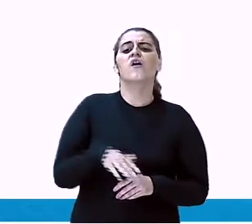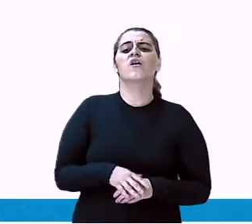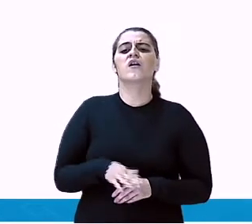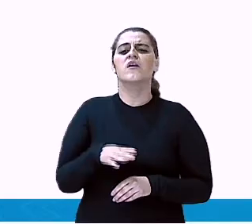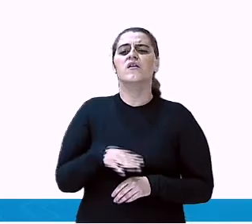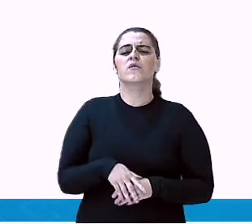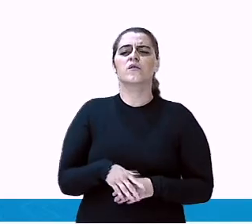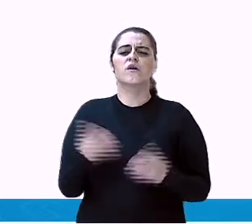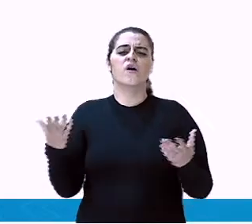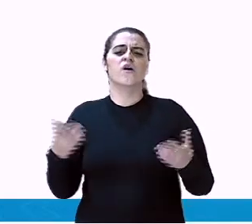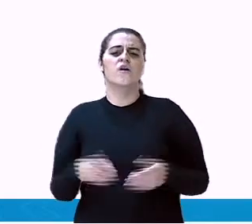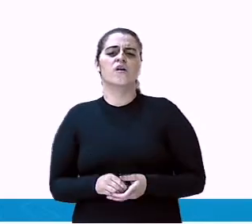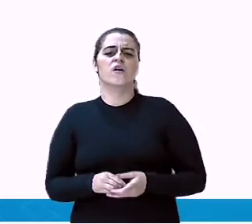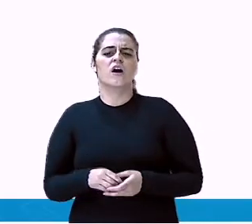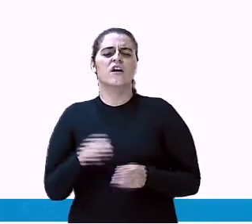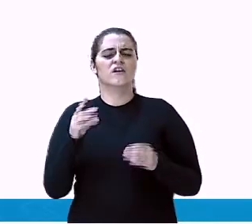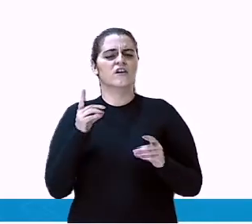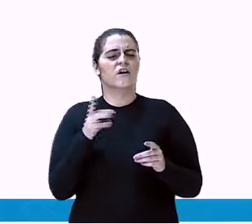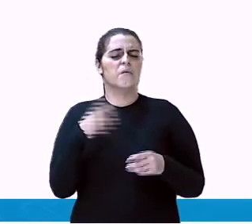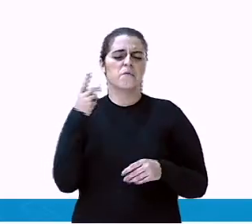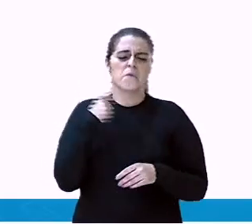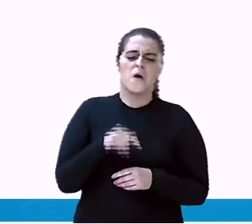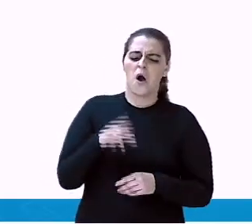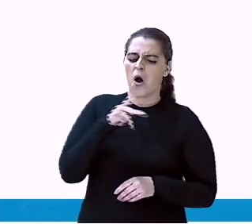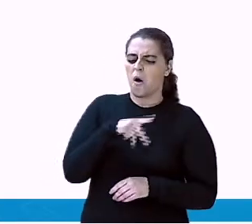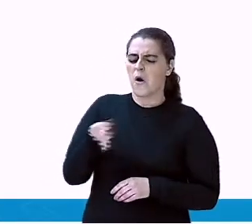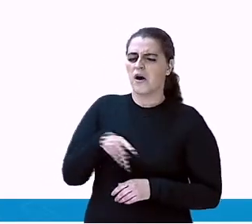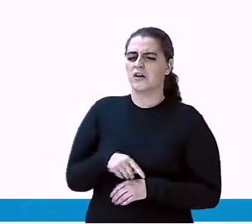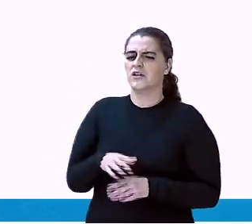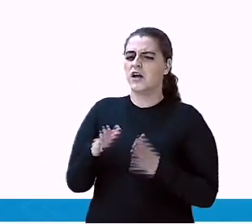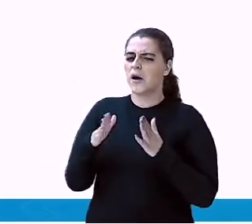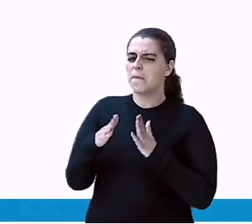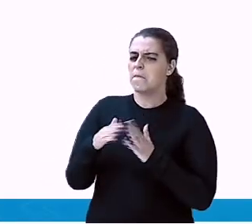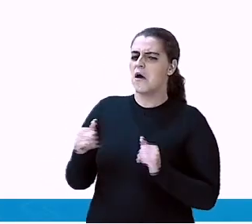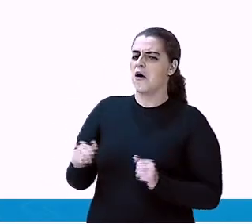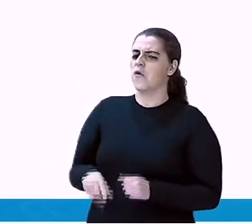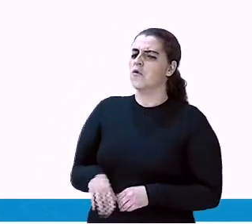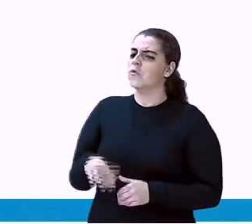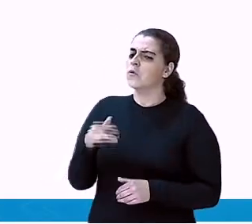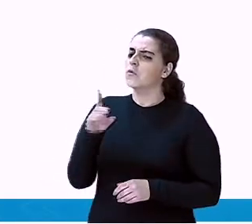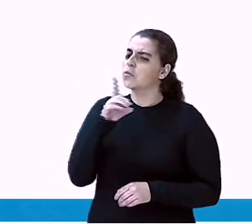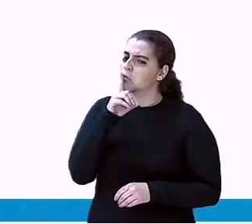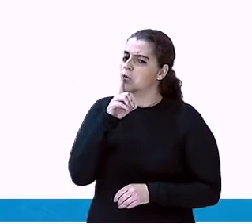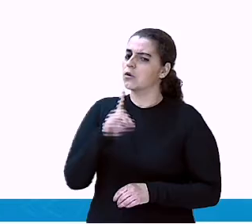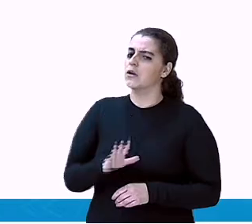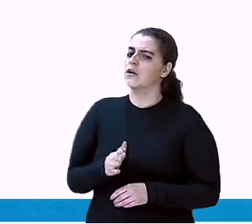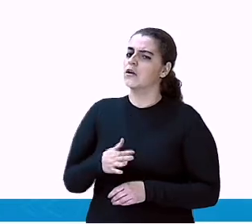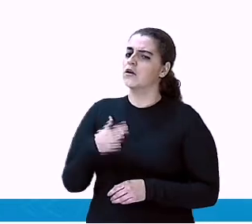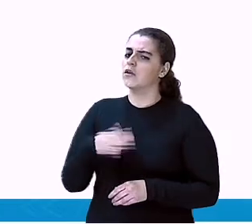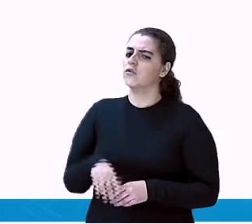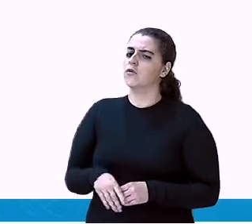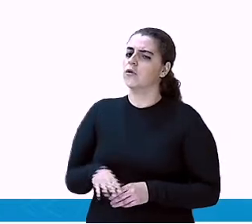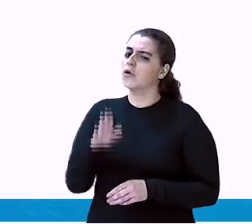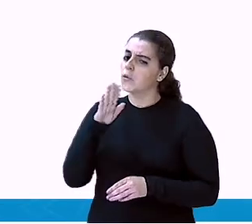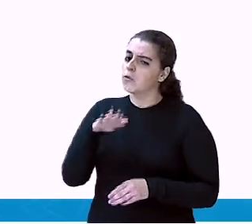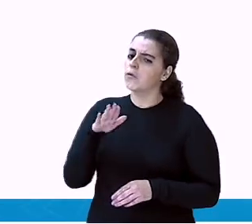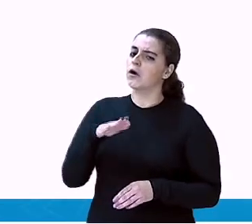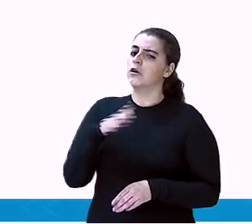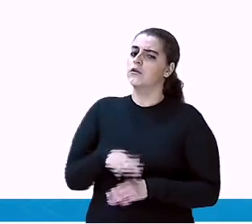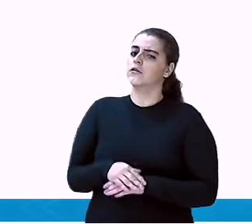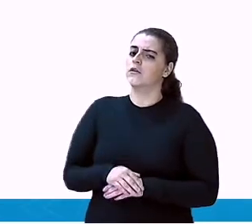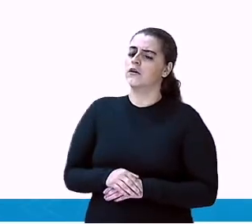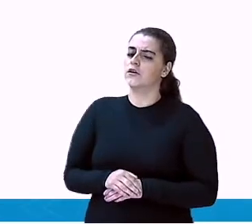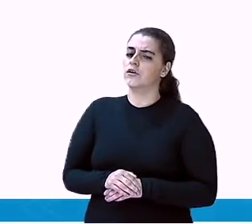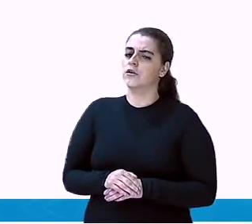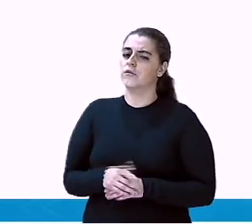fica aquele barulho até chegar na professora. A professora pede para fazer silêncio, aí faz o barulho de novo, pede para fazer silêncio.